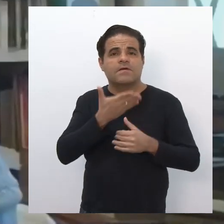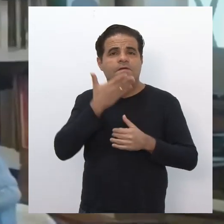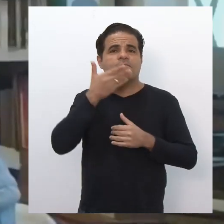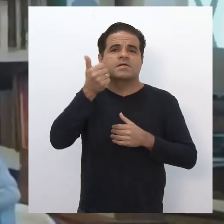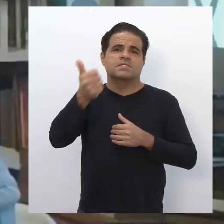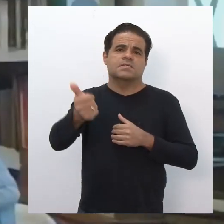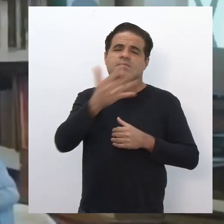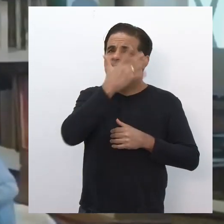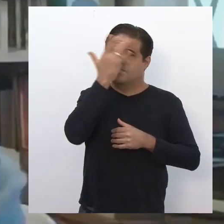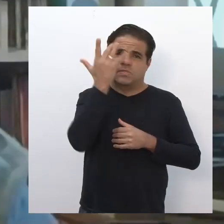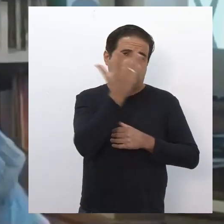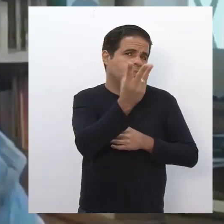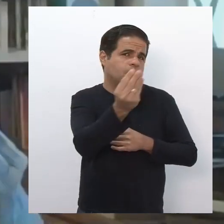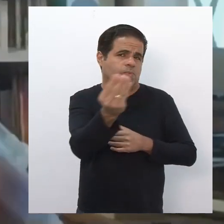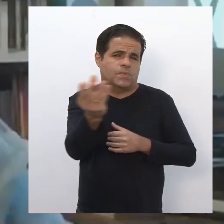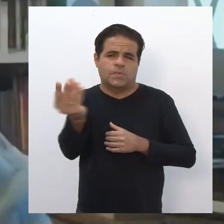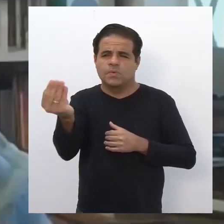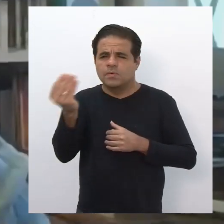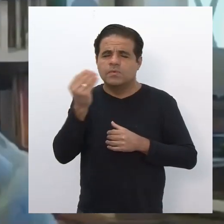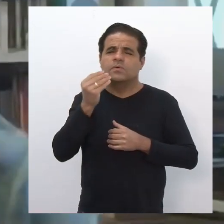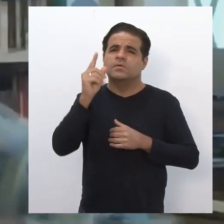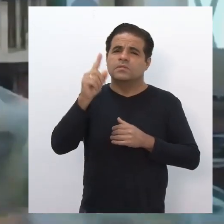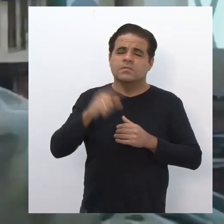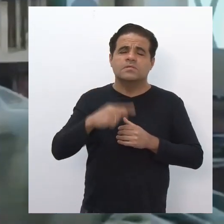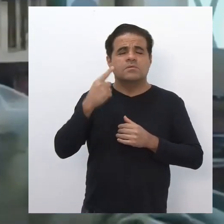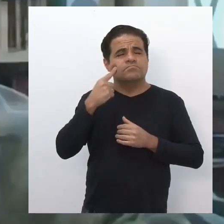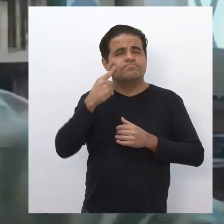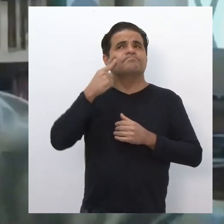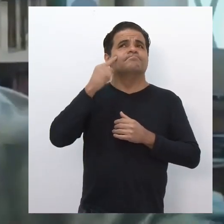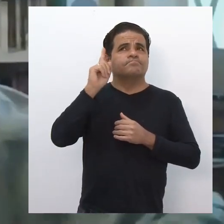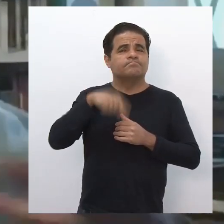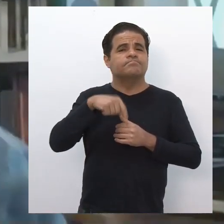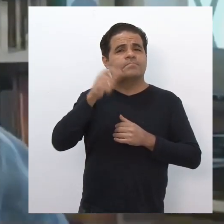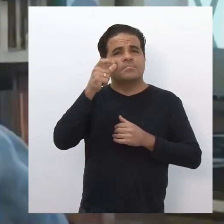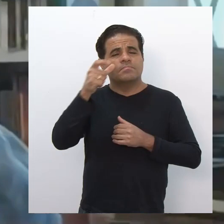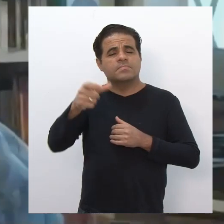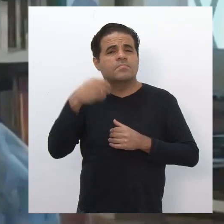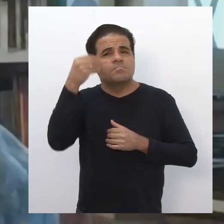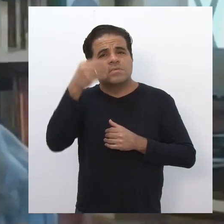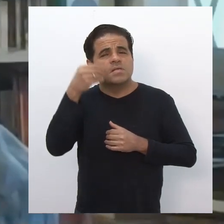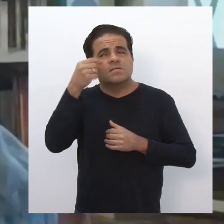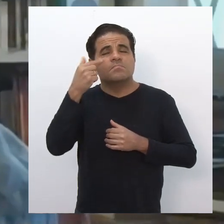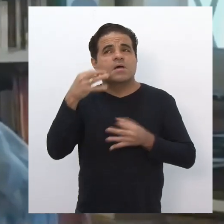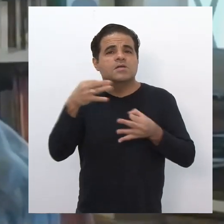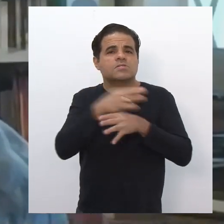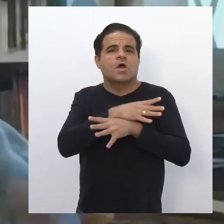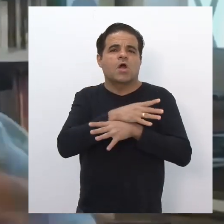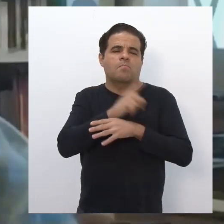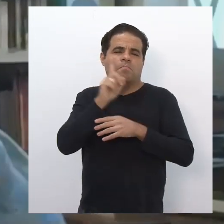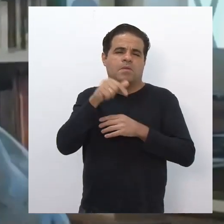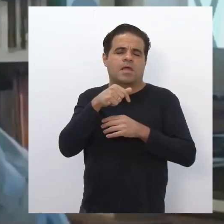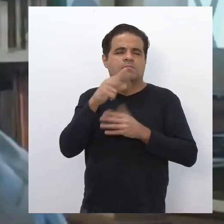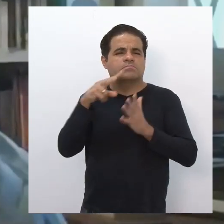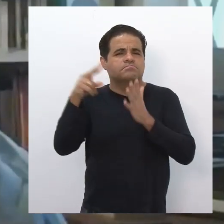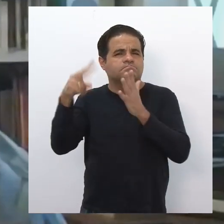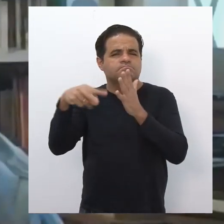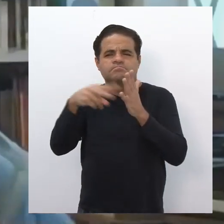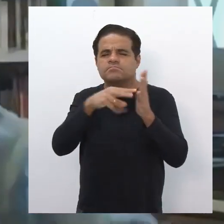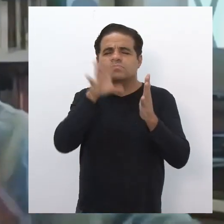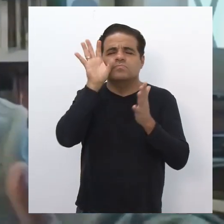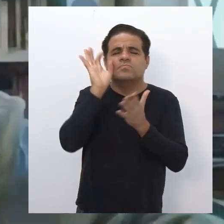para muita gente. Então, eu diria que a leitura impressa é uma experiência mais completa. Mas a leitura no